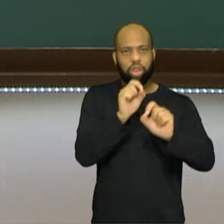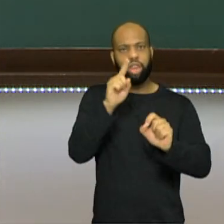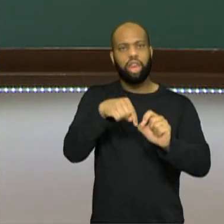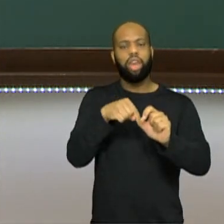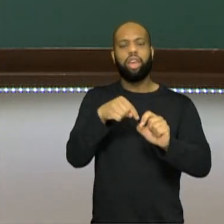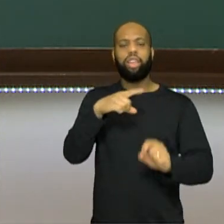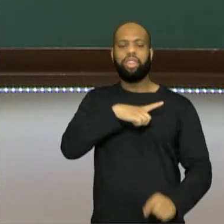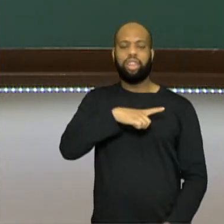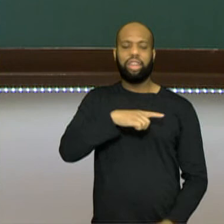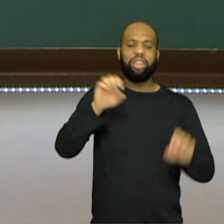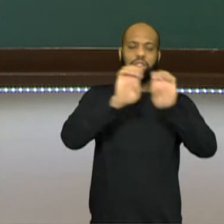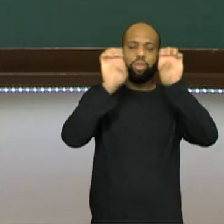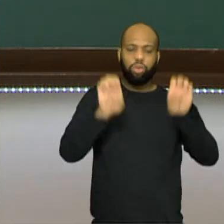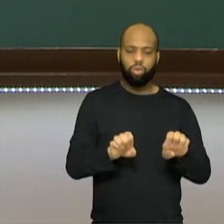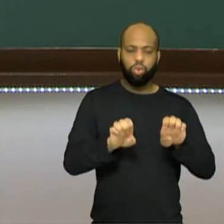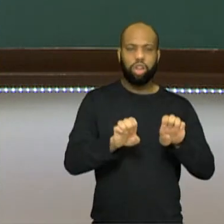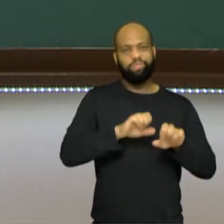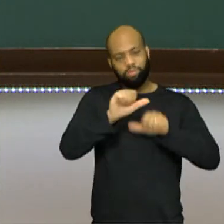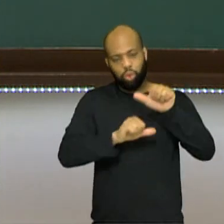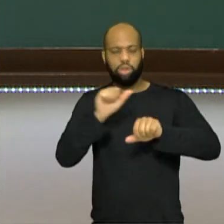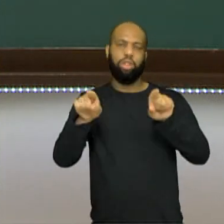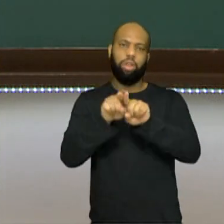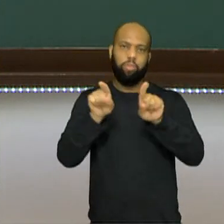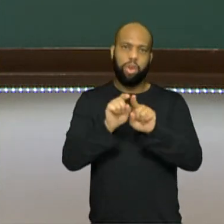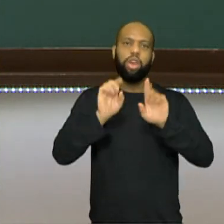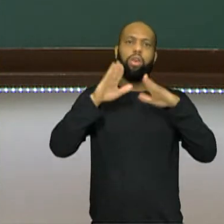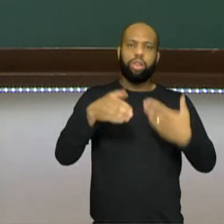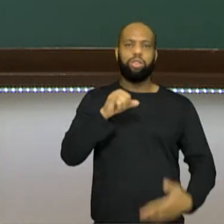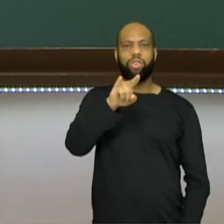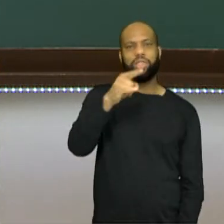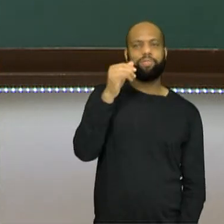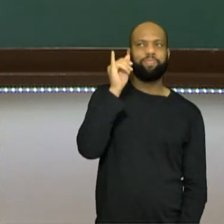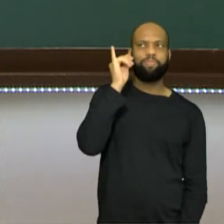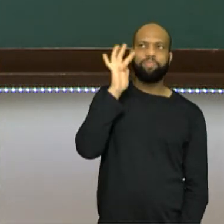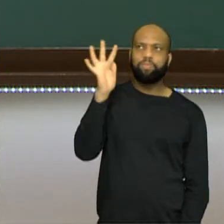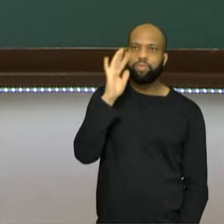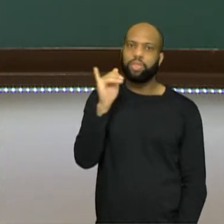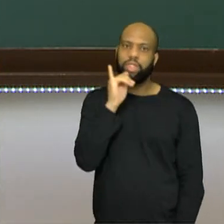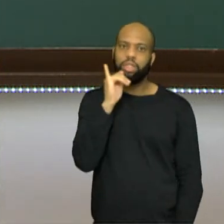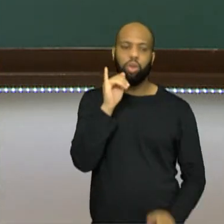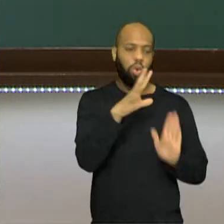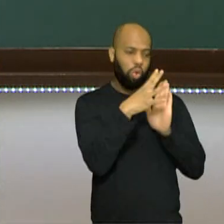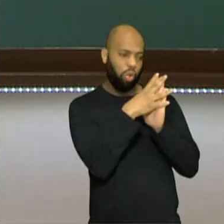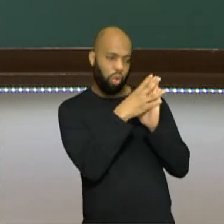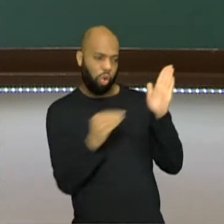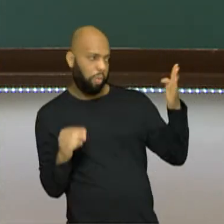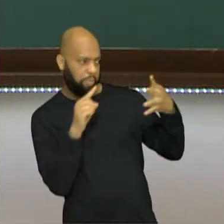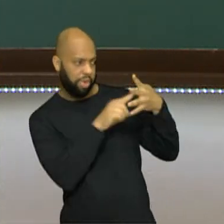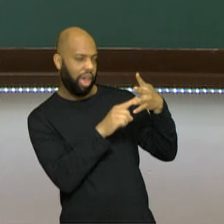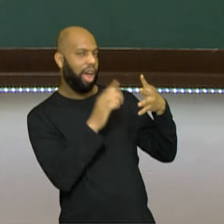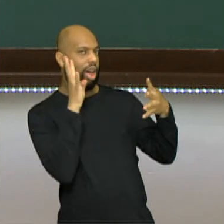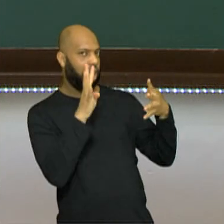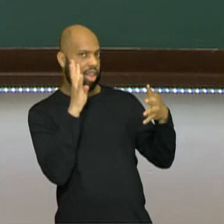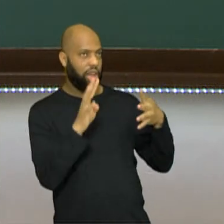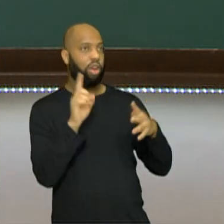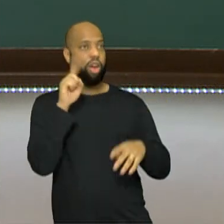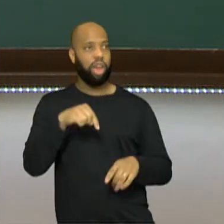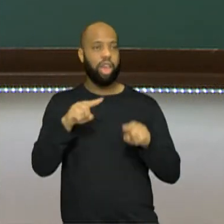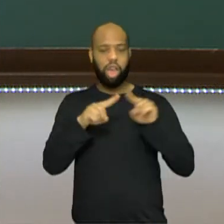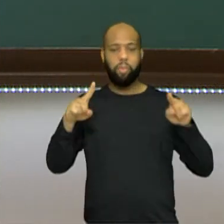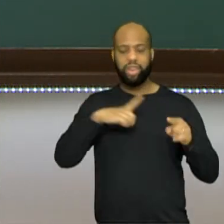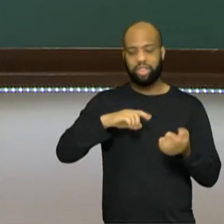a uma nova estruturação. Então, por mais que você imagine copiar um modelo é legal, pode ser legal, mas você tem que